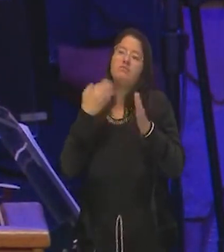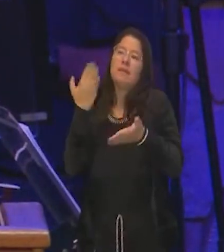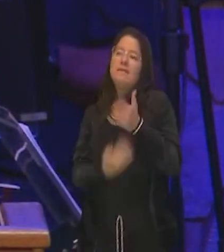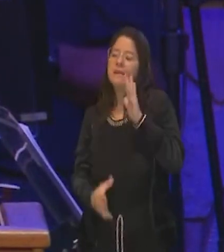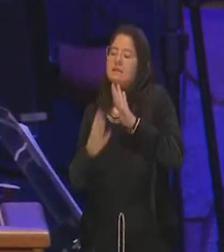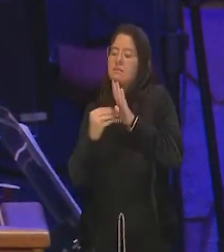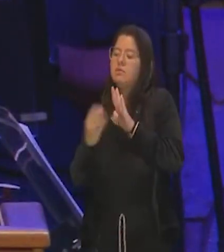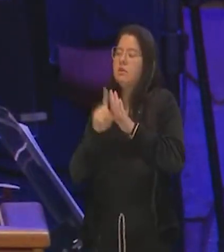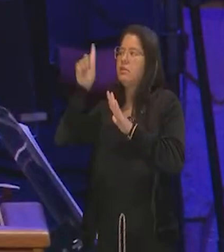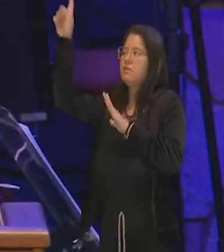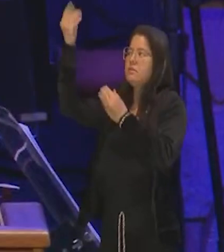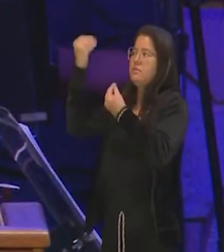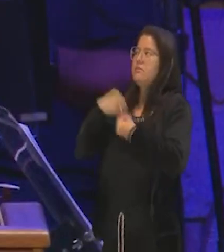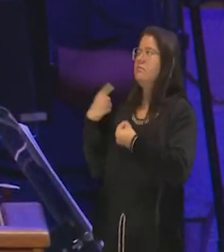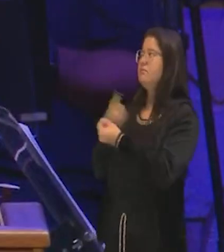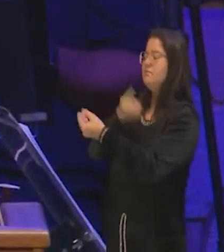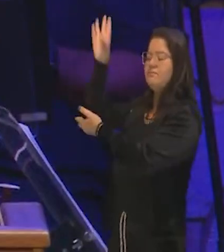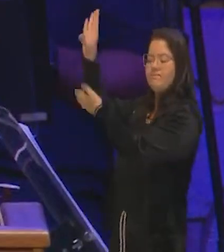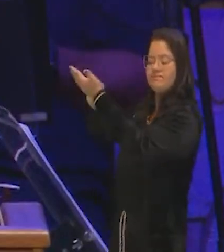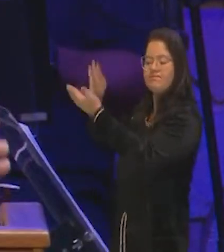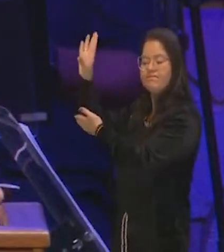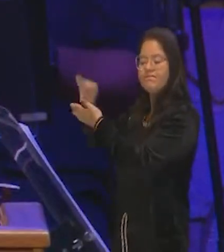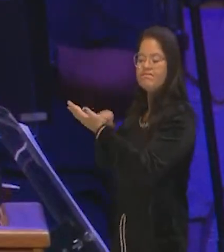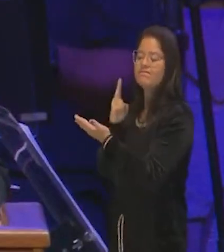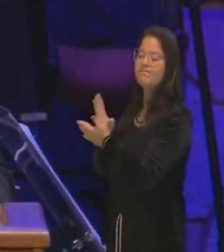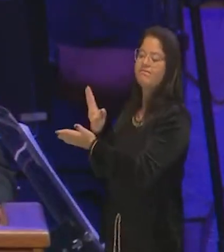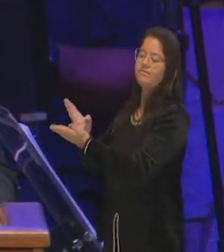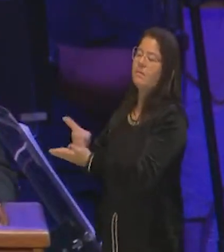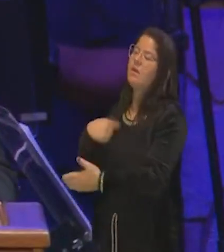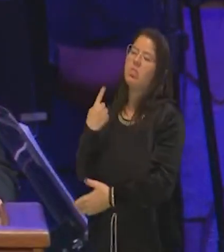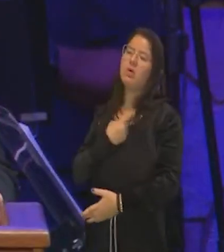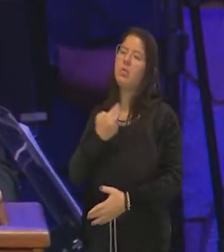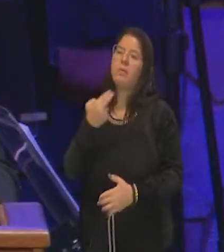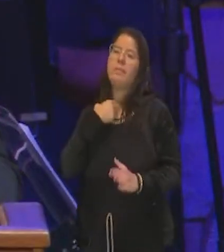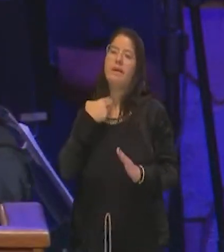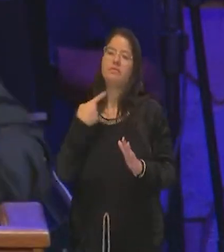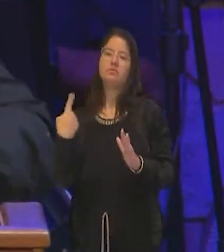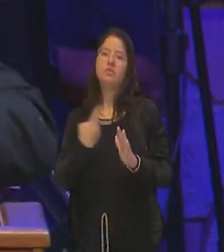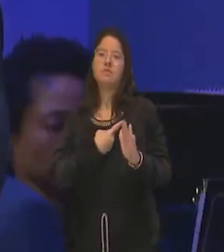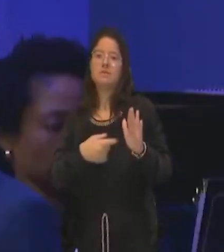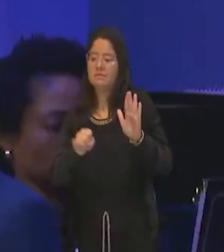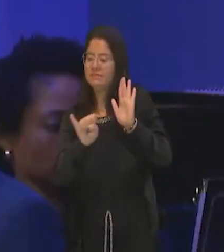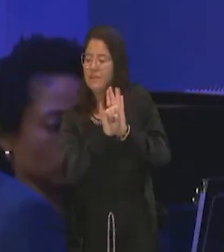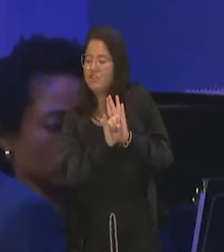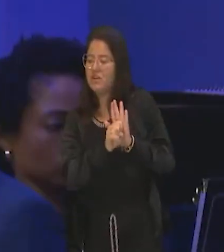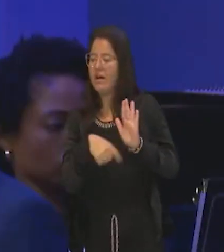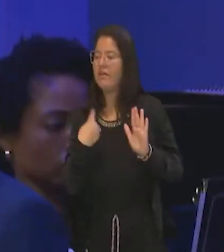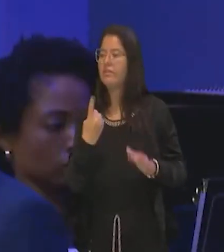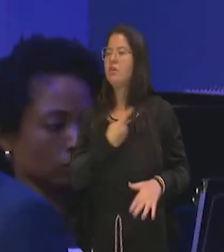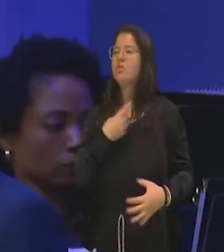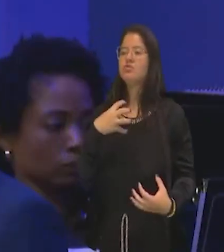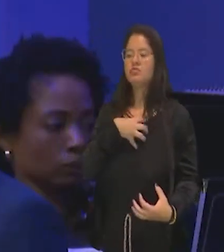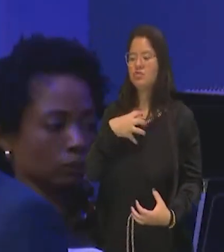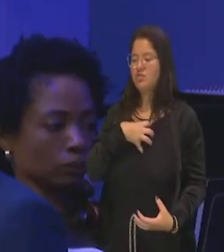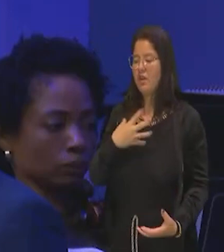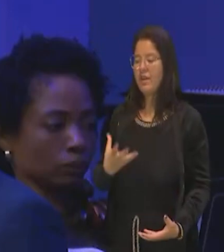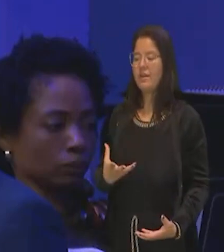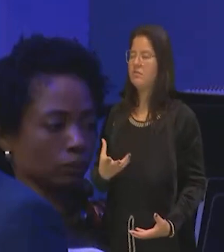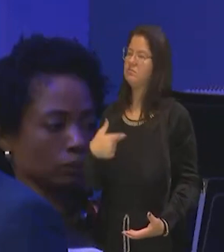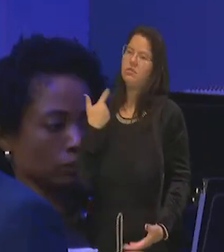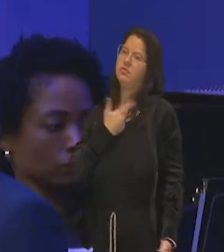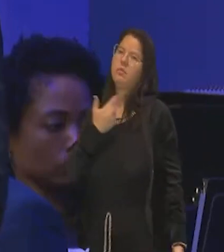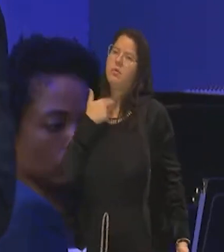ministerial. Nós não perdemos a nossa identidade, não perdemos o jeito que nós somos e não